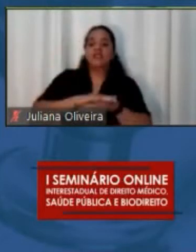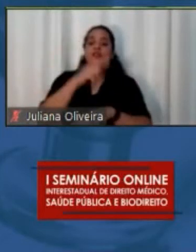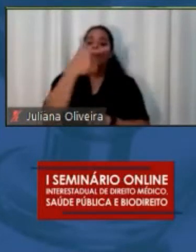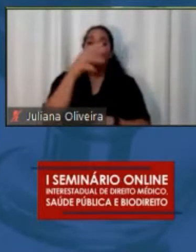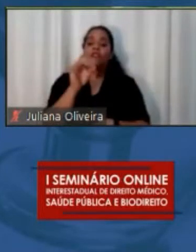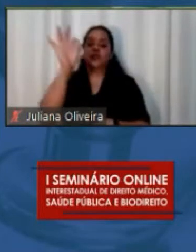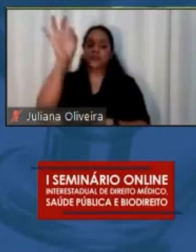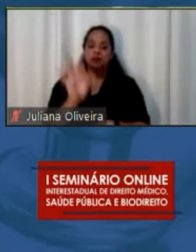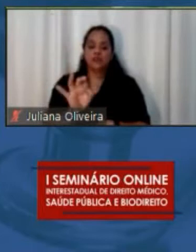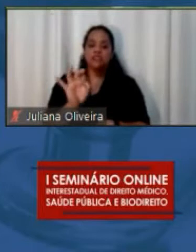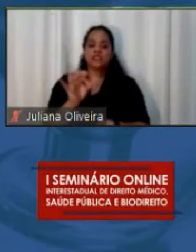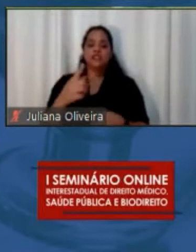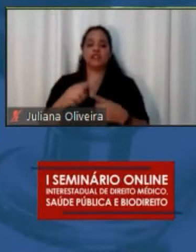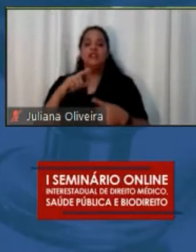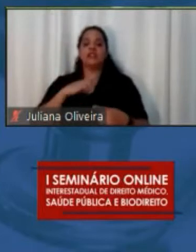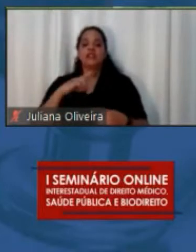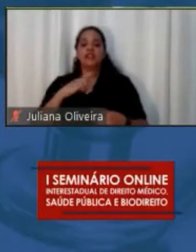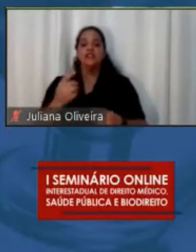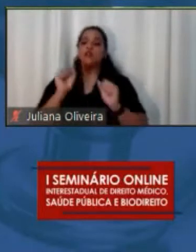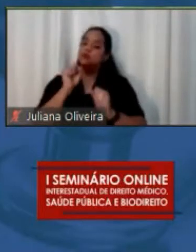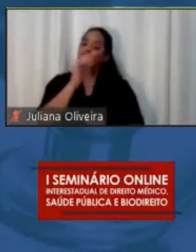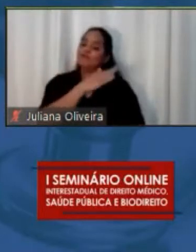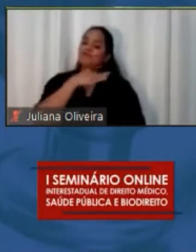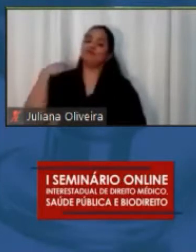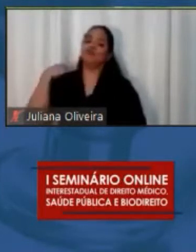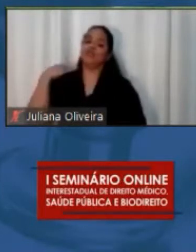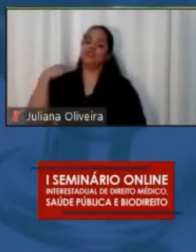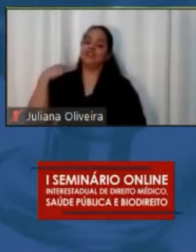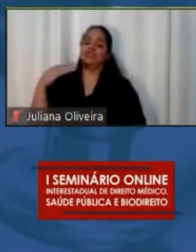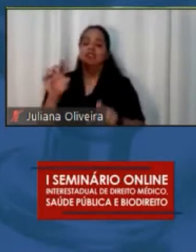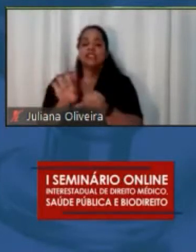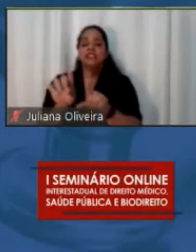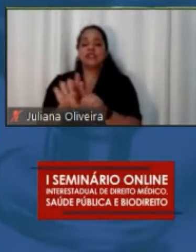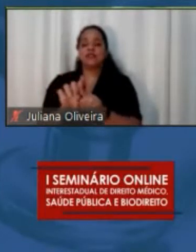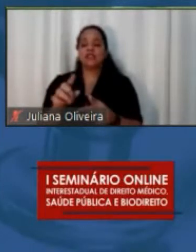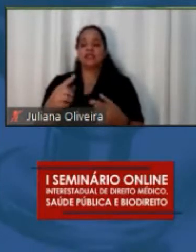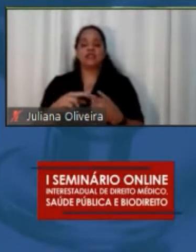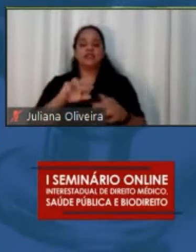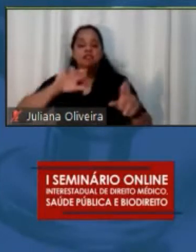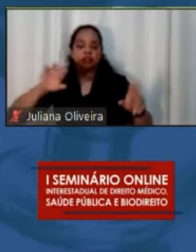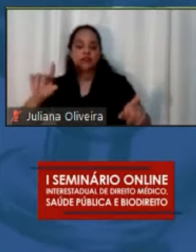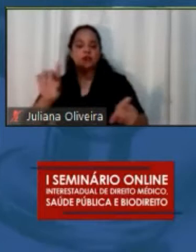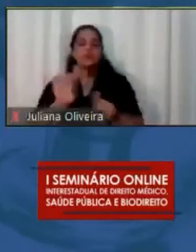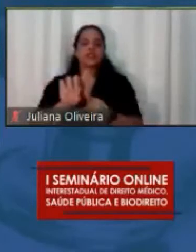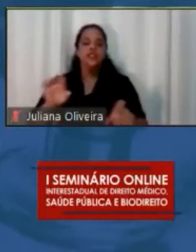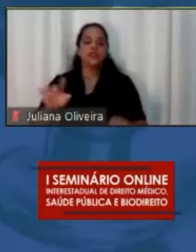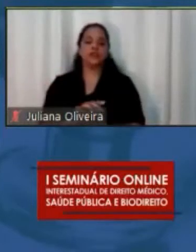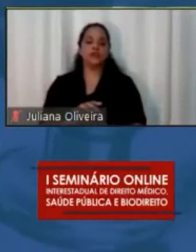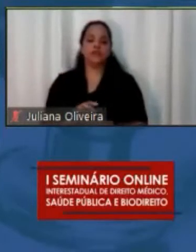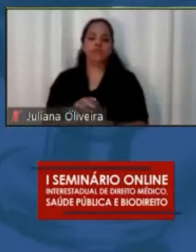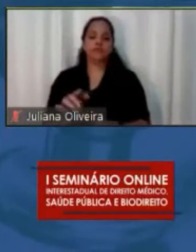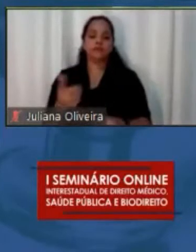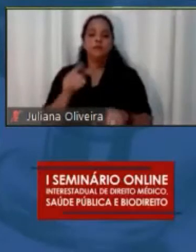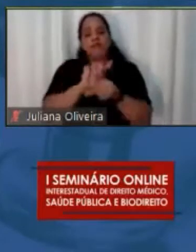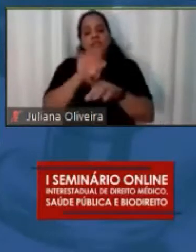podem morrer, e não é corretamente identificada na maioria dos casos, porque é confundida com outras